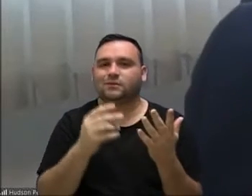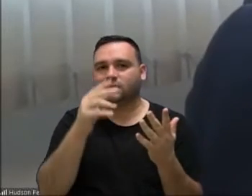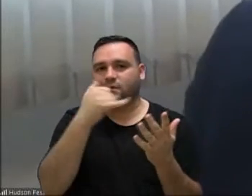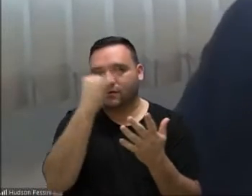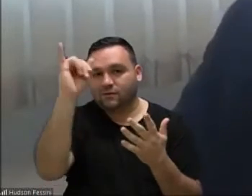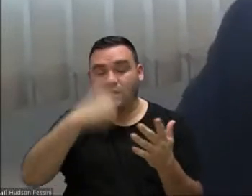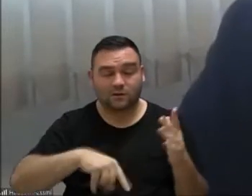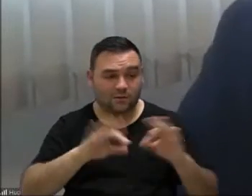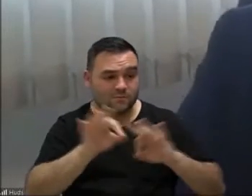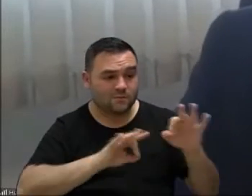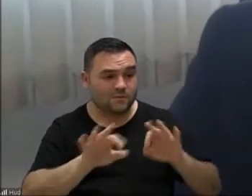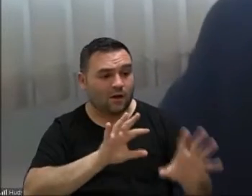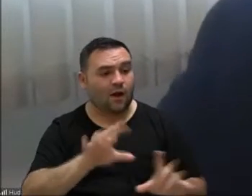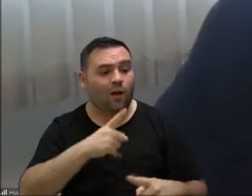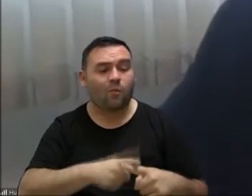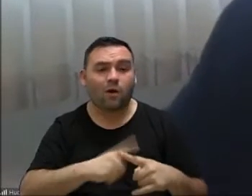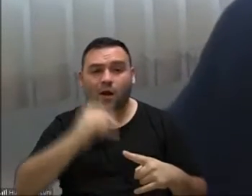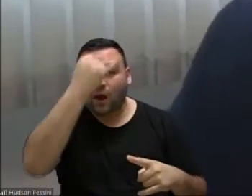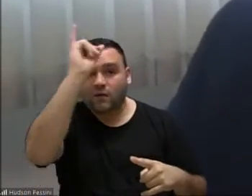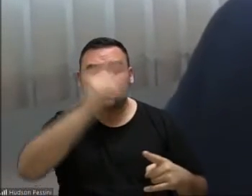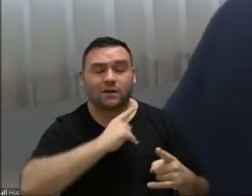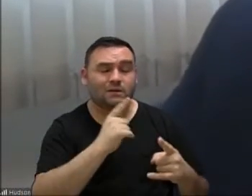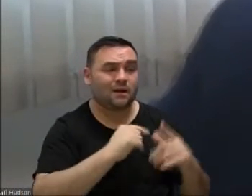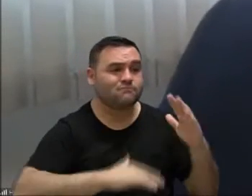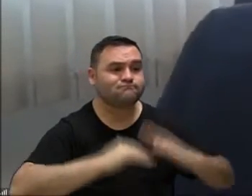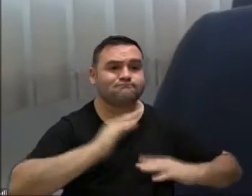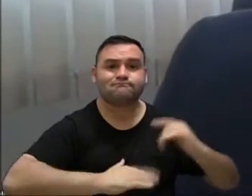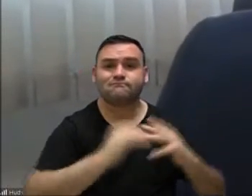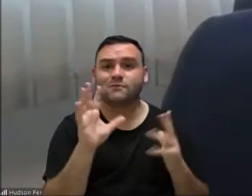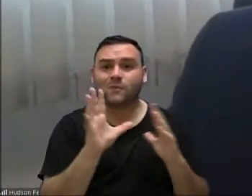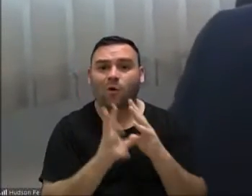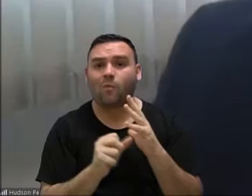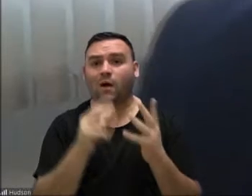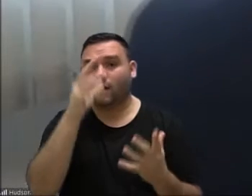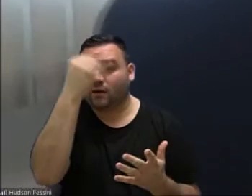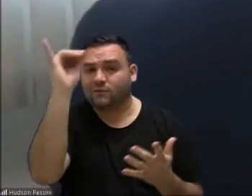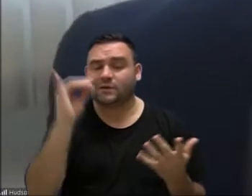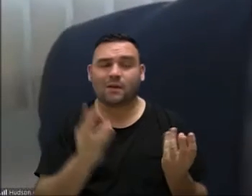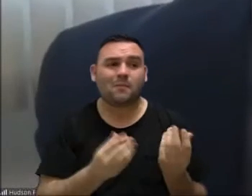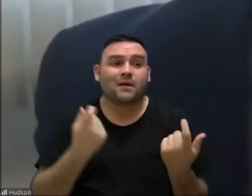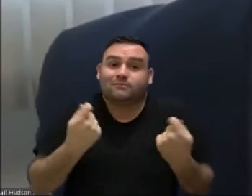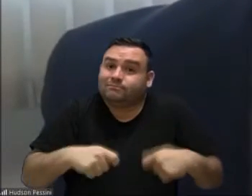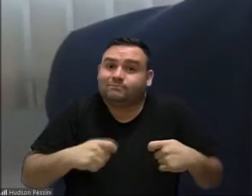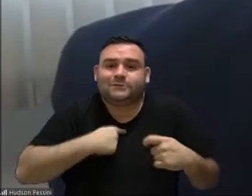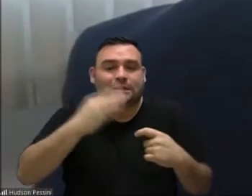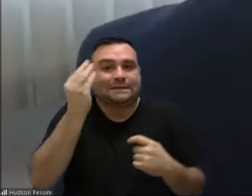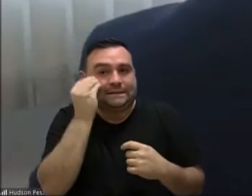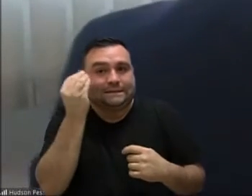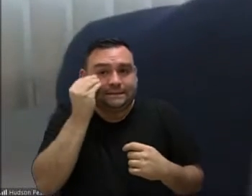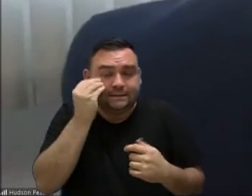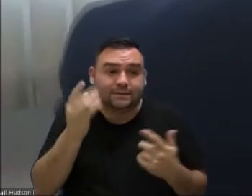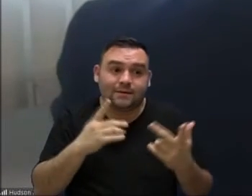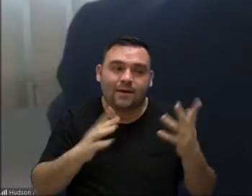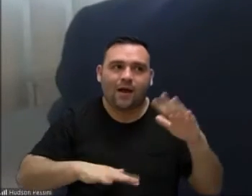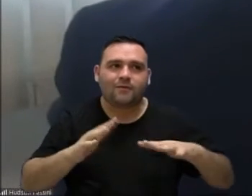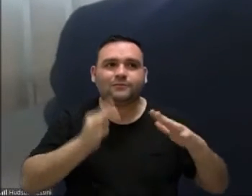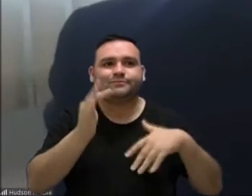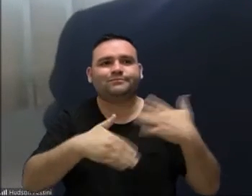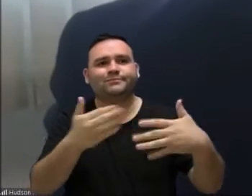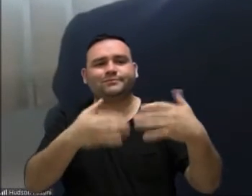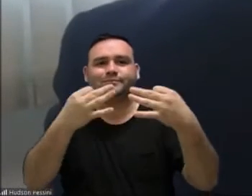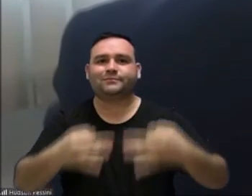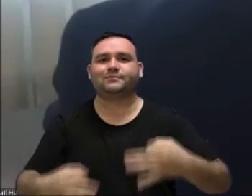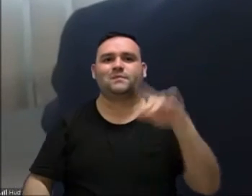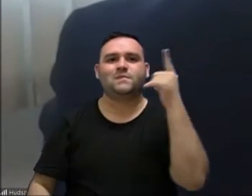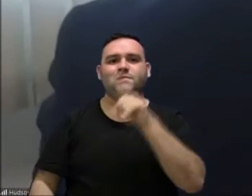a gente tenta fazer pra evitar o ato ilícito mas a gente vai tentando né Anselmo uma hora não sei o